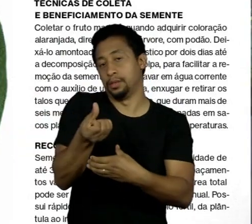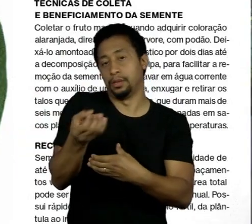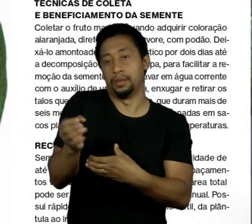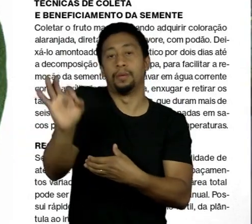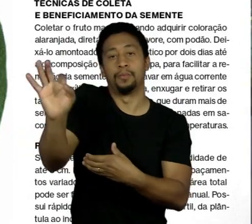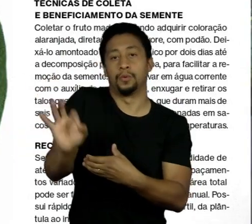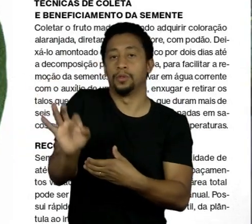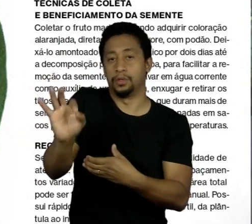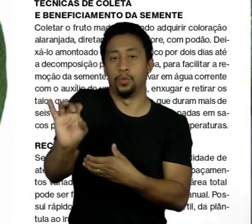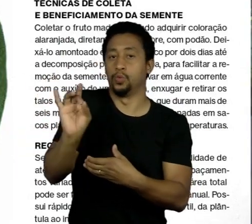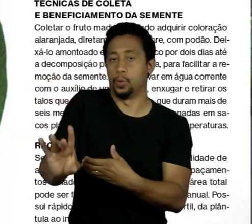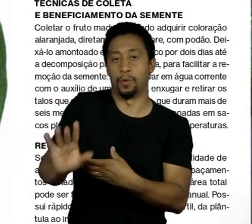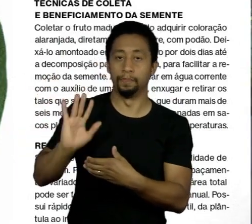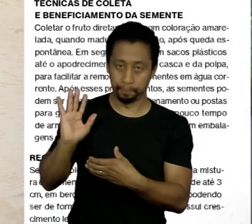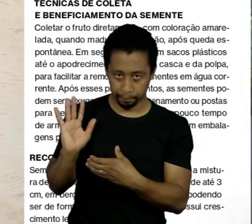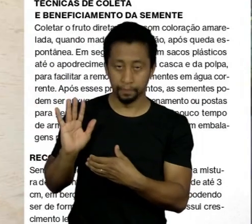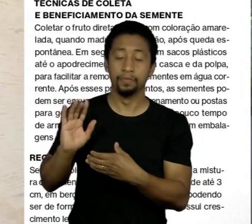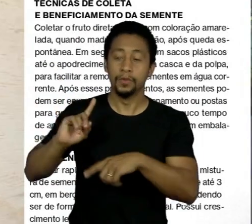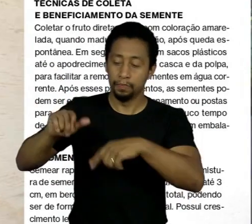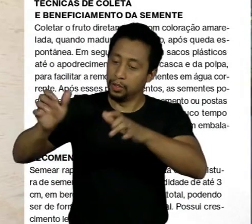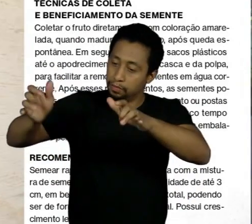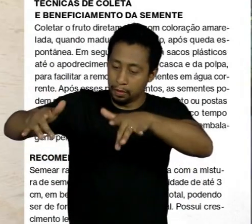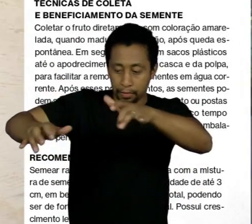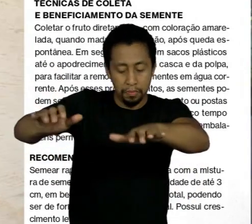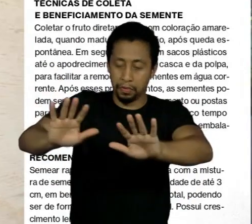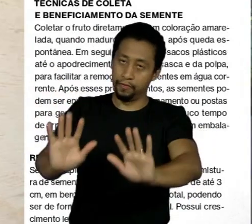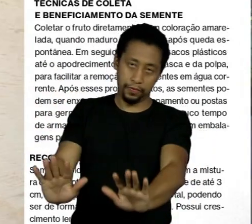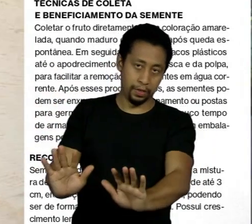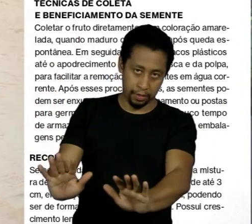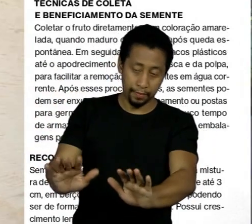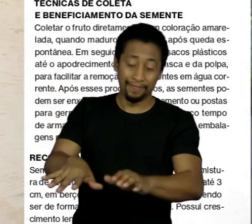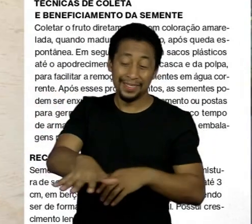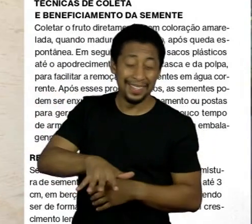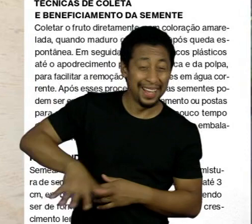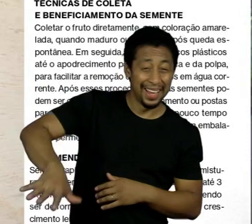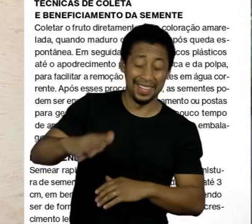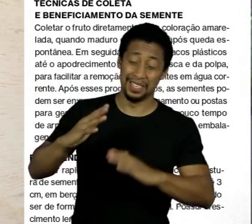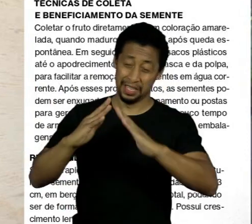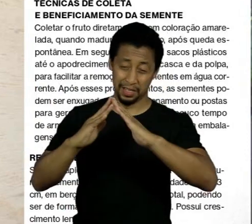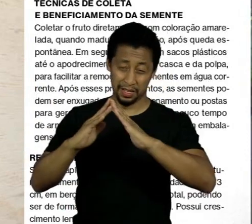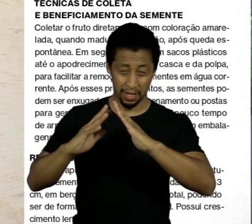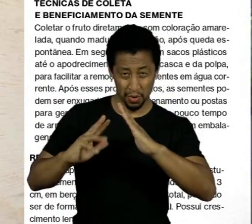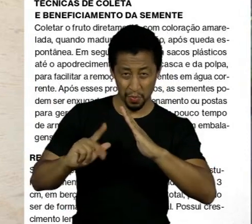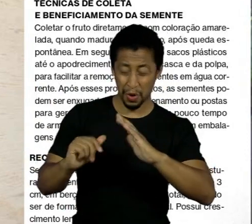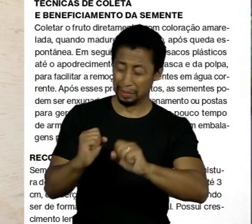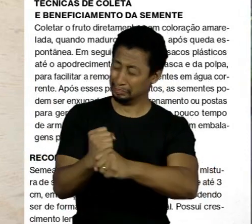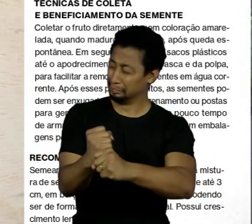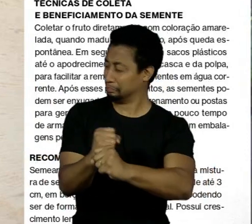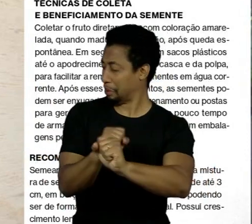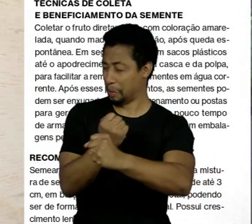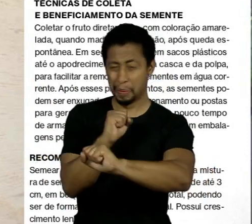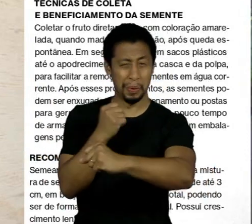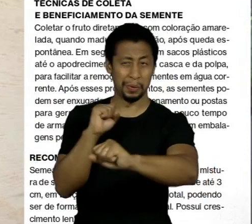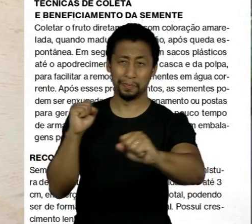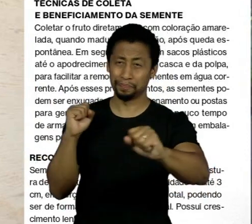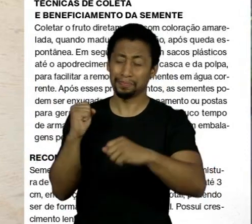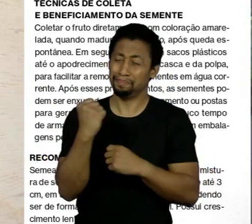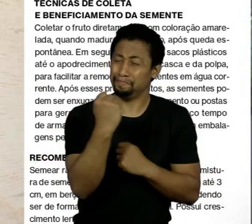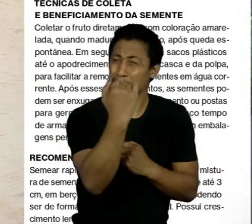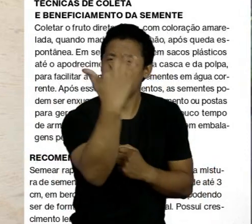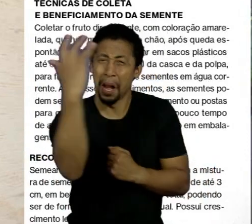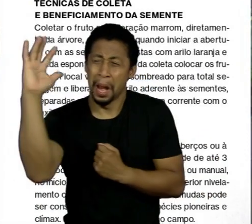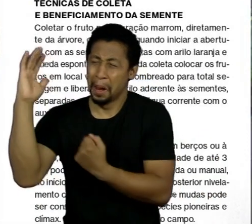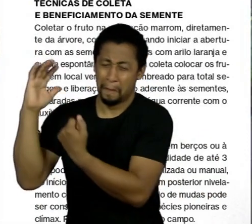desenvolvem essa coleta dentro do território quilombola, e são territórios imensos, então há uma grande diversidade de árvore, então assim,